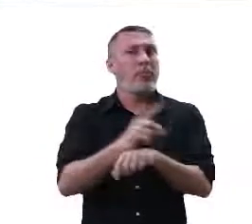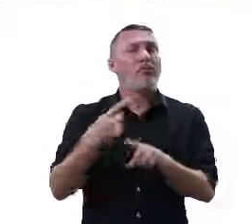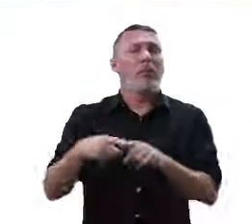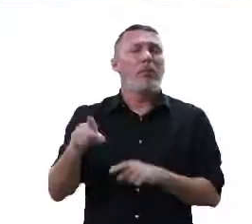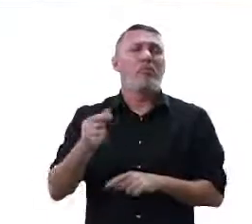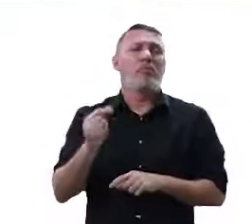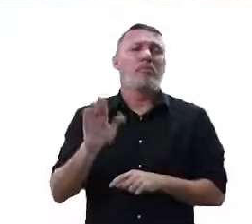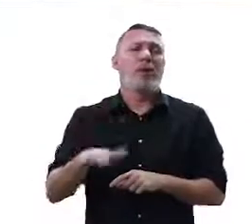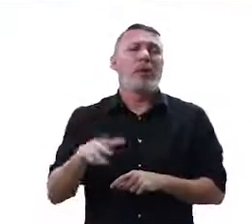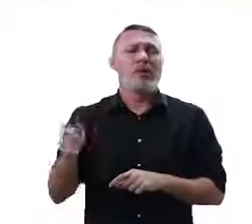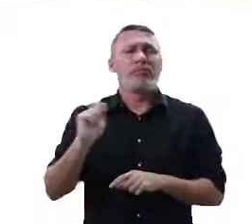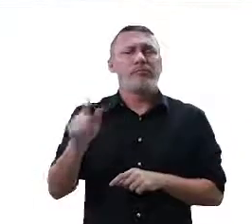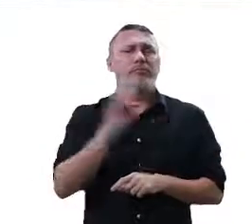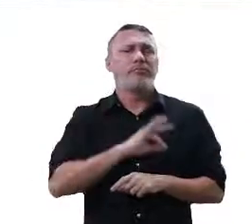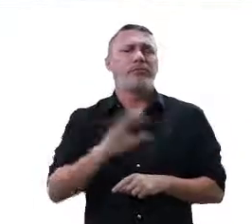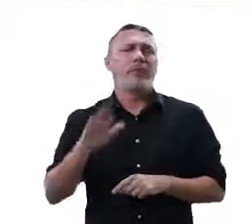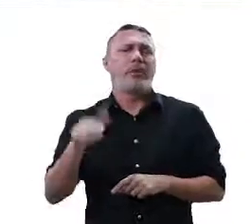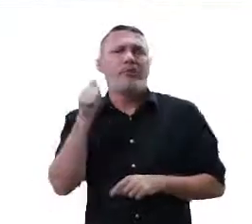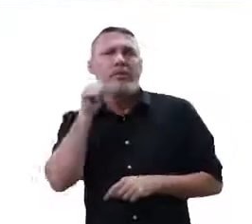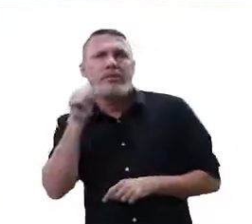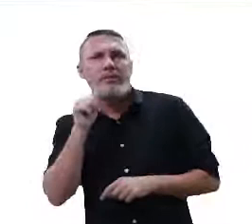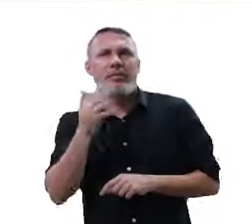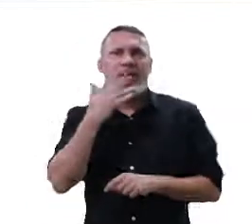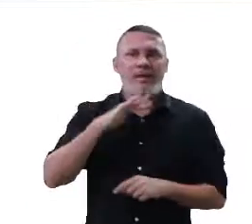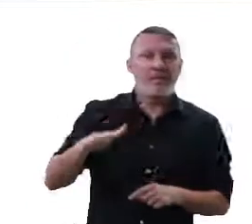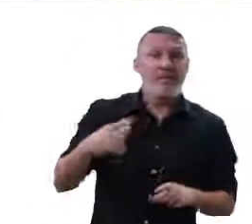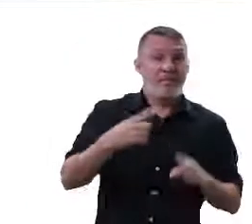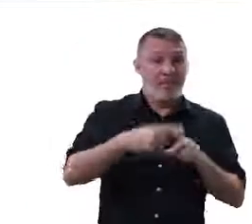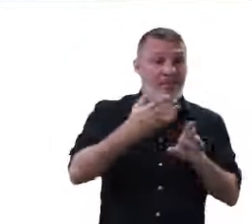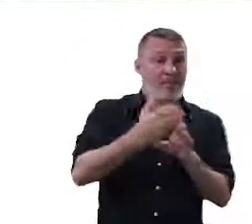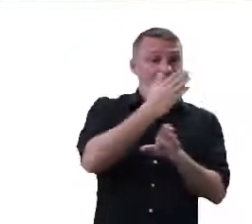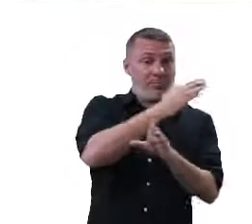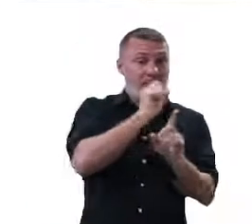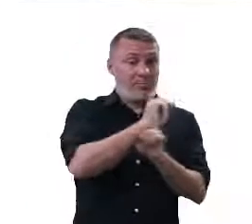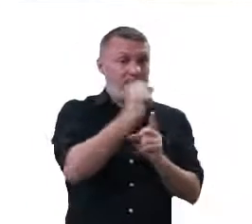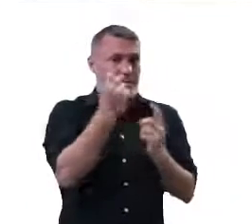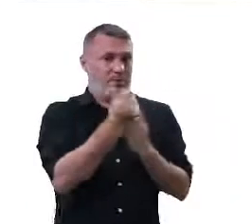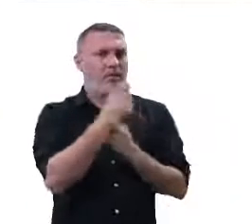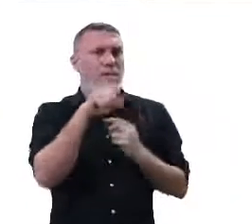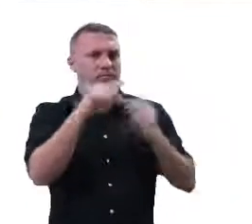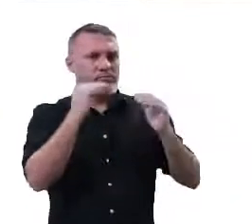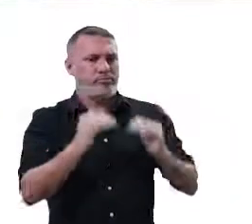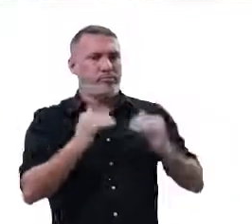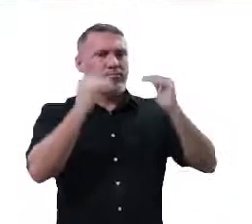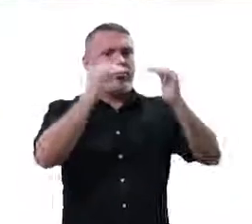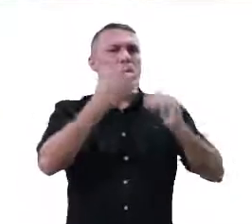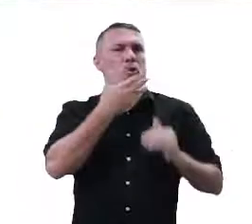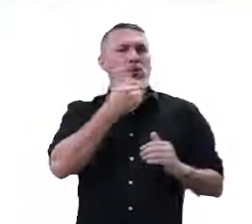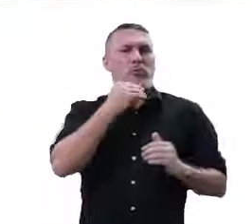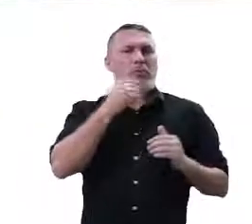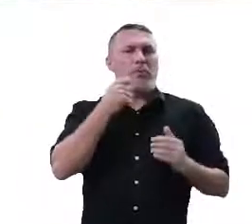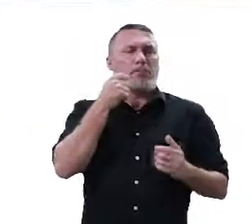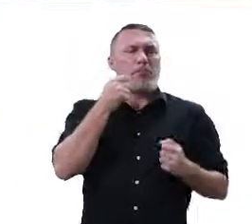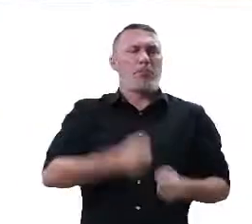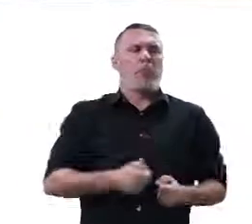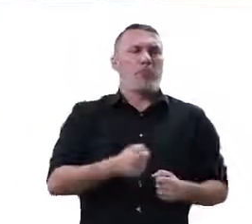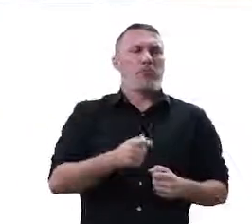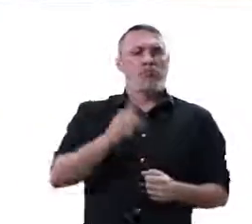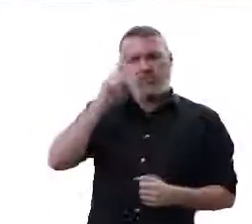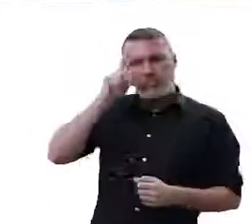mais barata e, como as sociedades eram patriarcais, então o